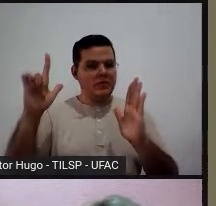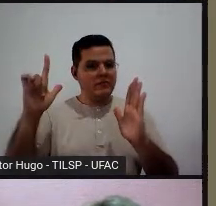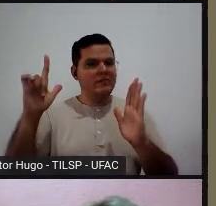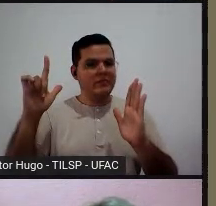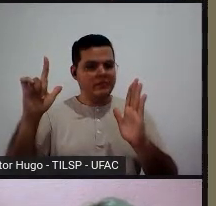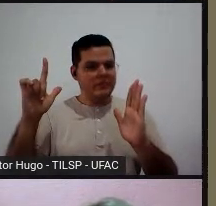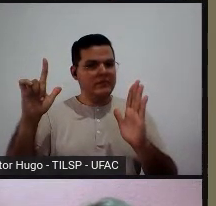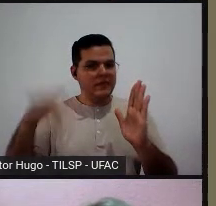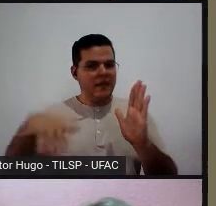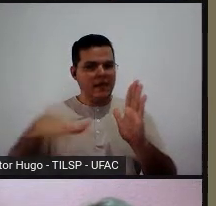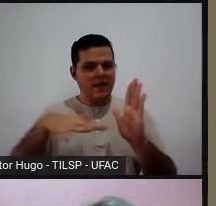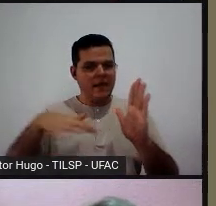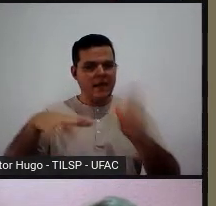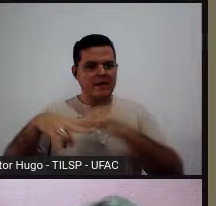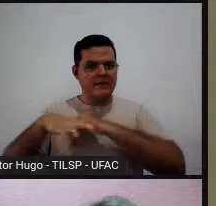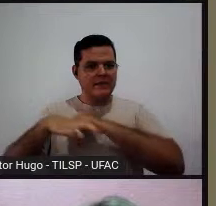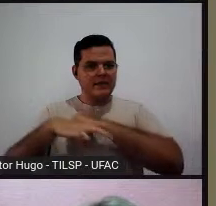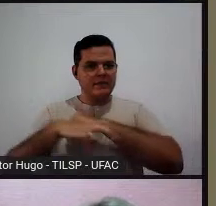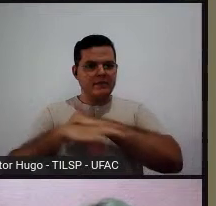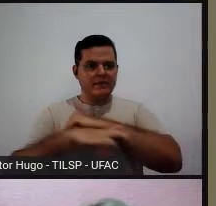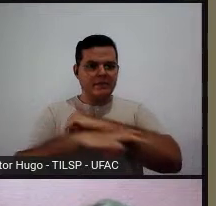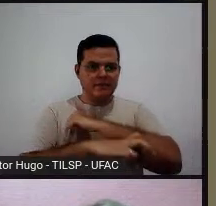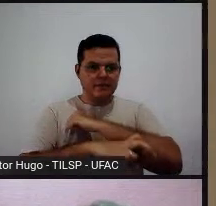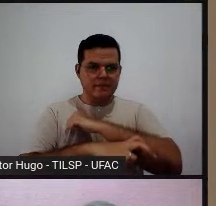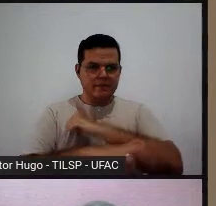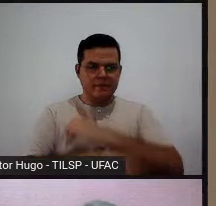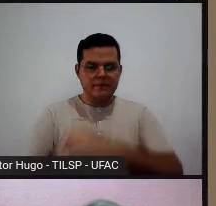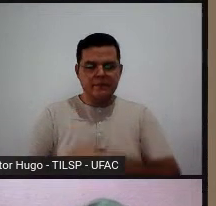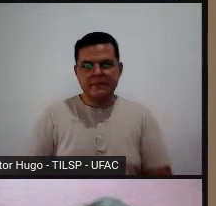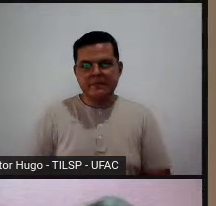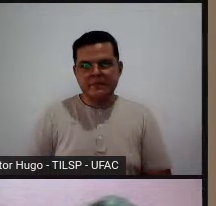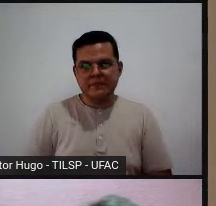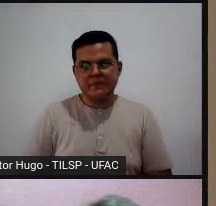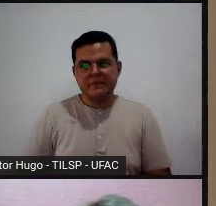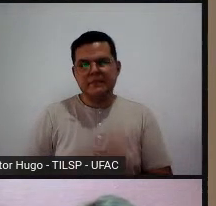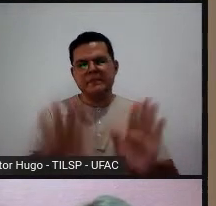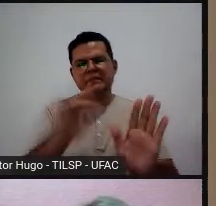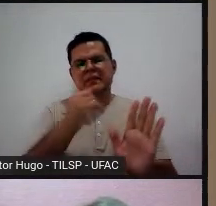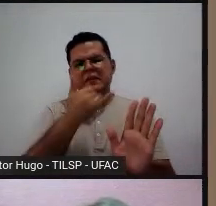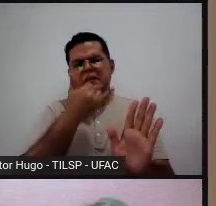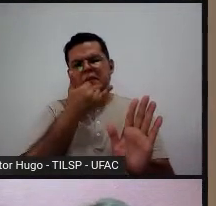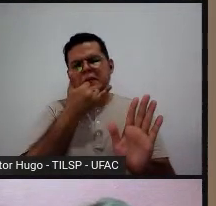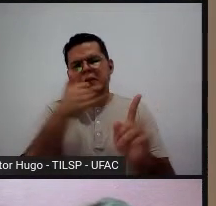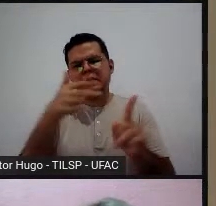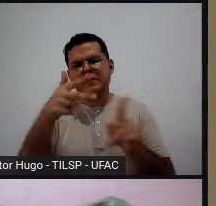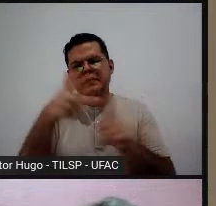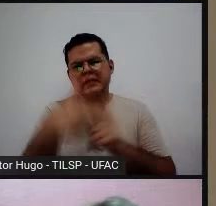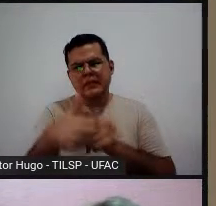Professora, ia, sem querer, interrompê-la, só vai estar no final,